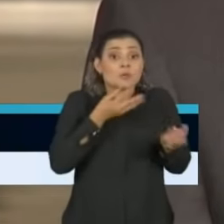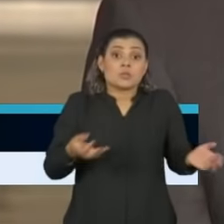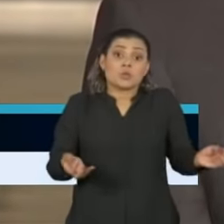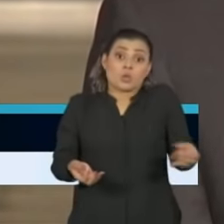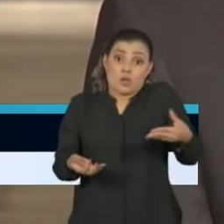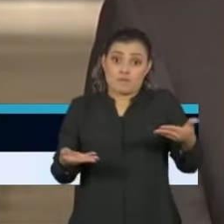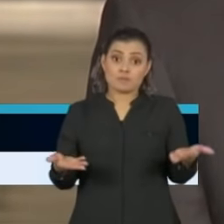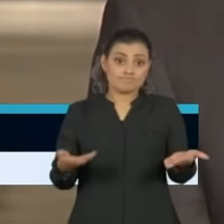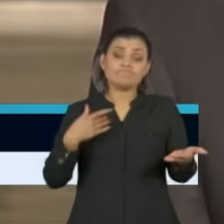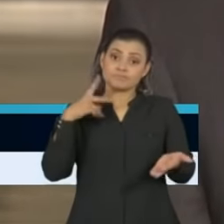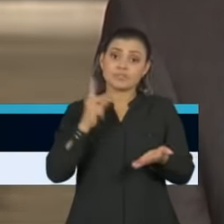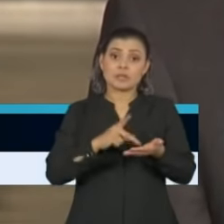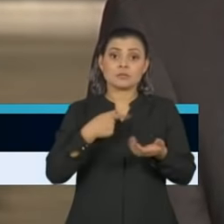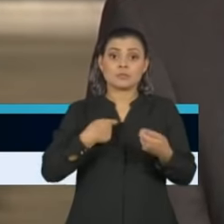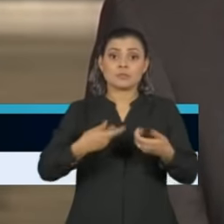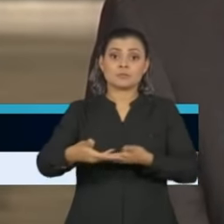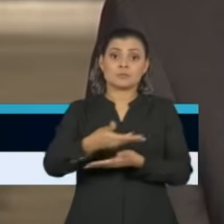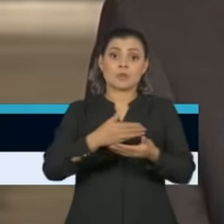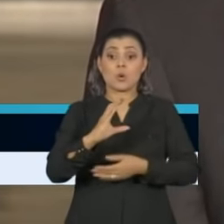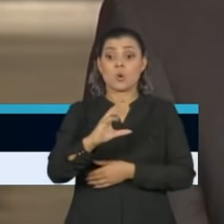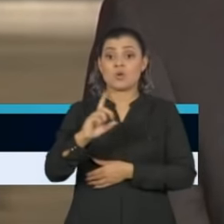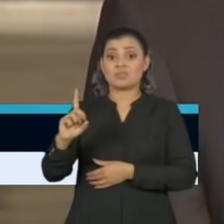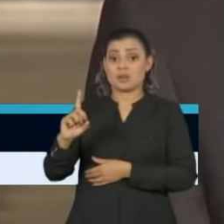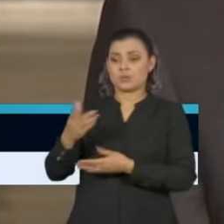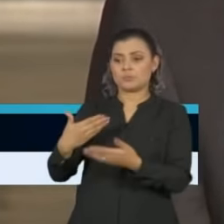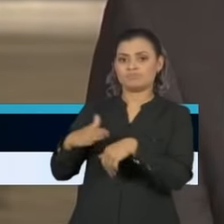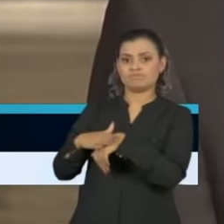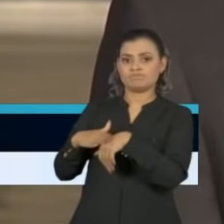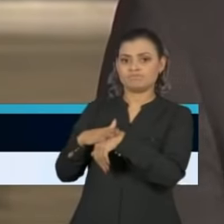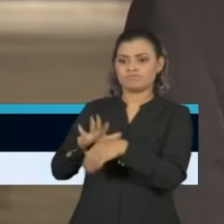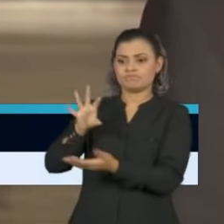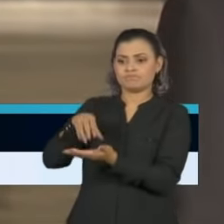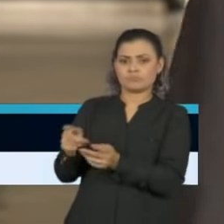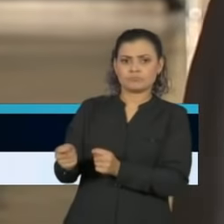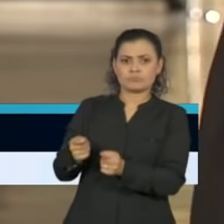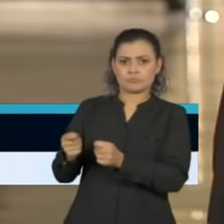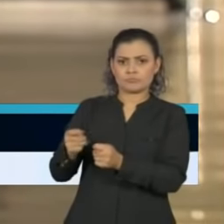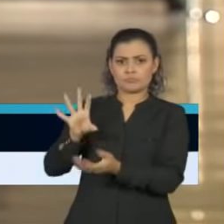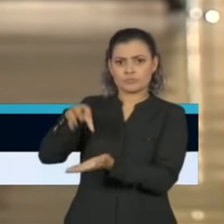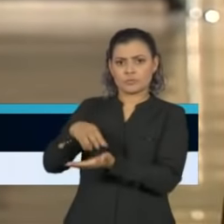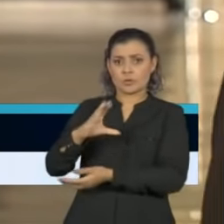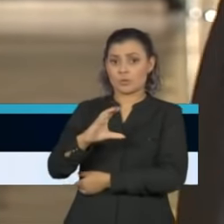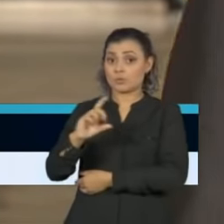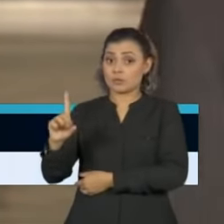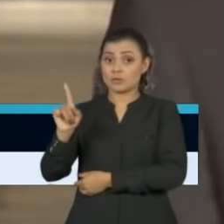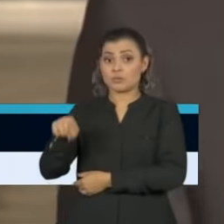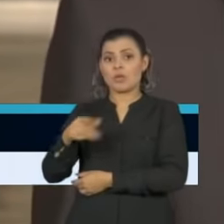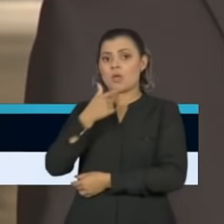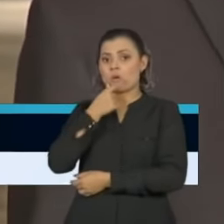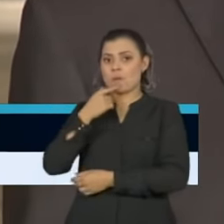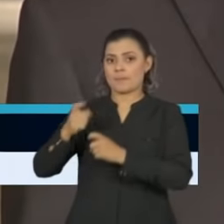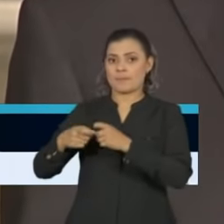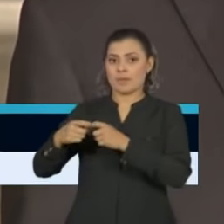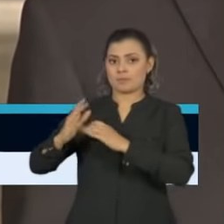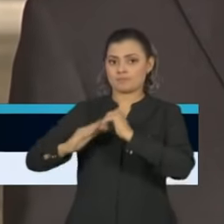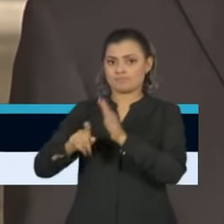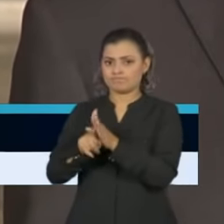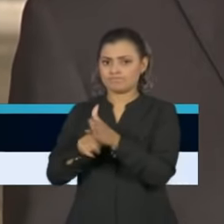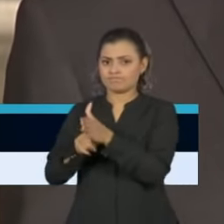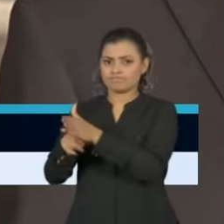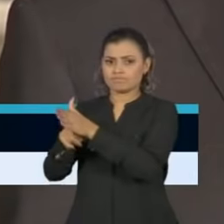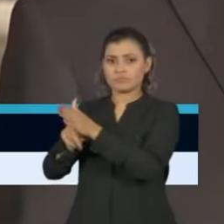mas eu tenho que compartilhar com o coordenador desse centro de contingência, que é um infectologista, que foi escolhido